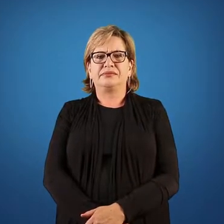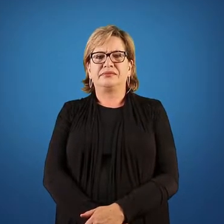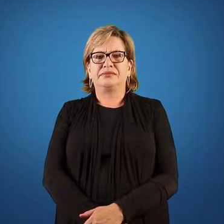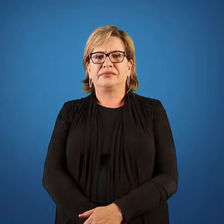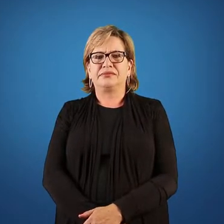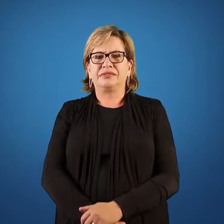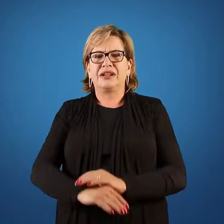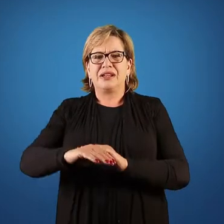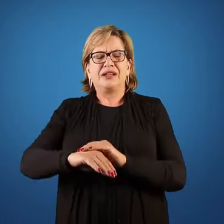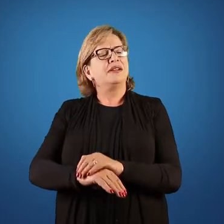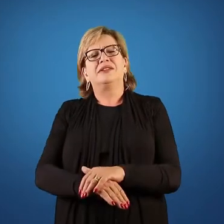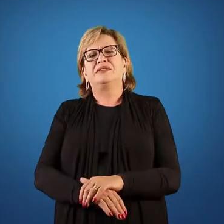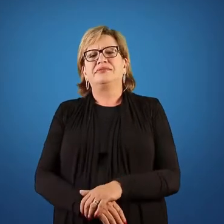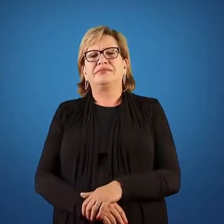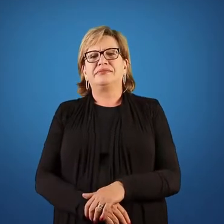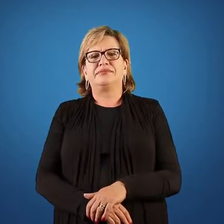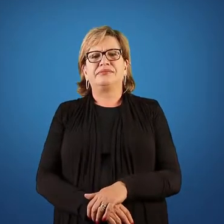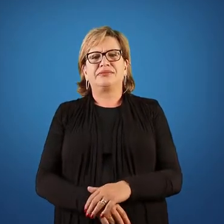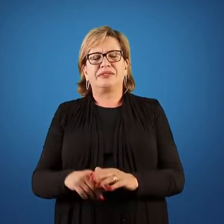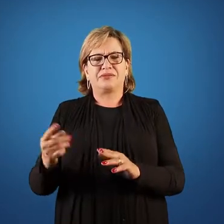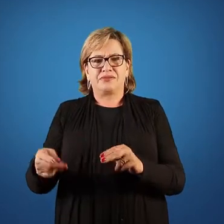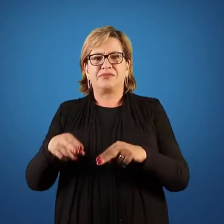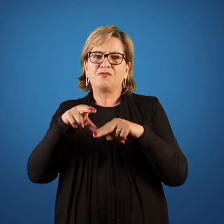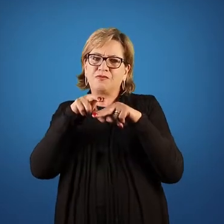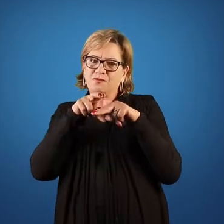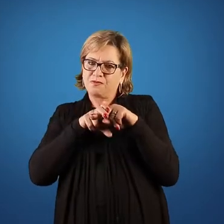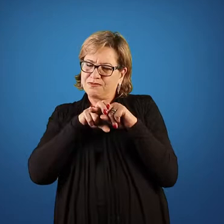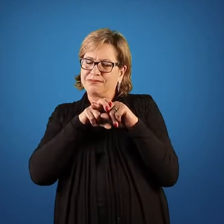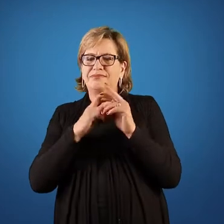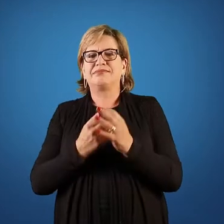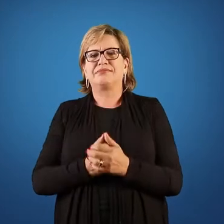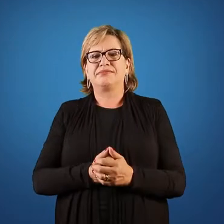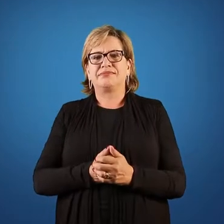Bem baixo. Uhum. Pode sentar.